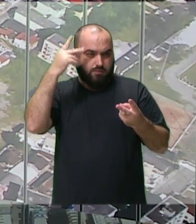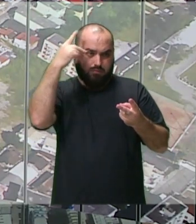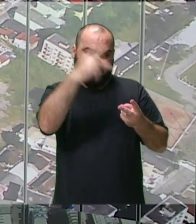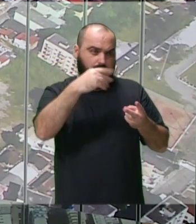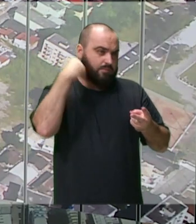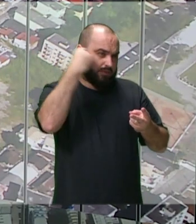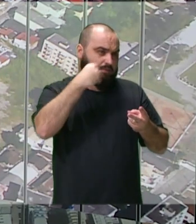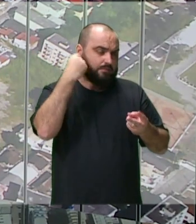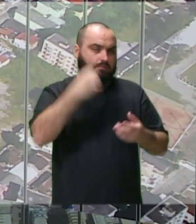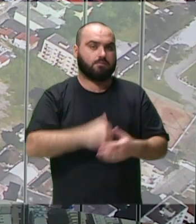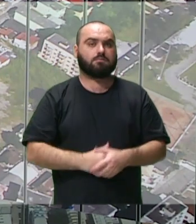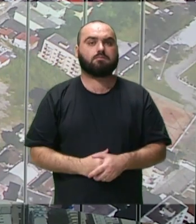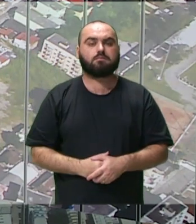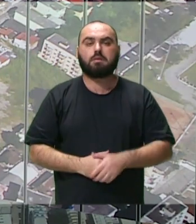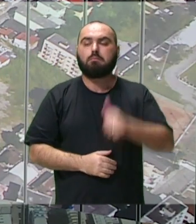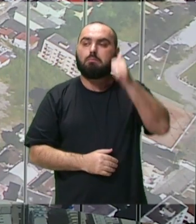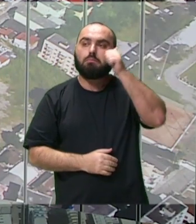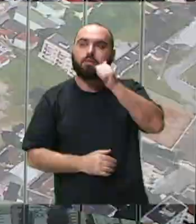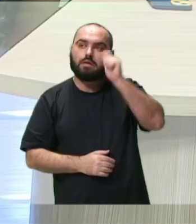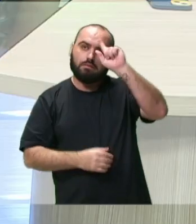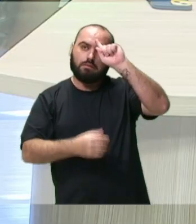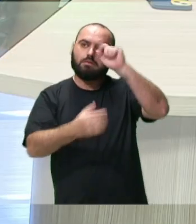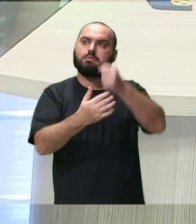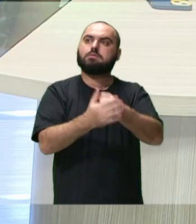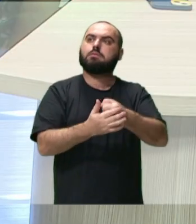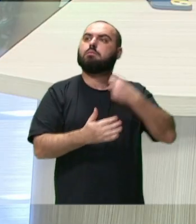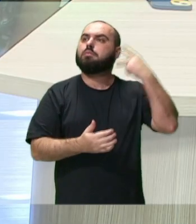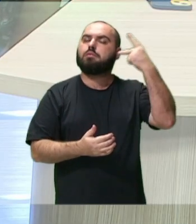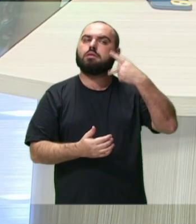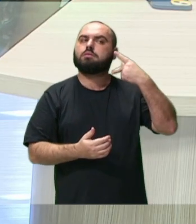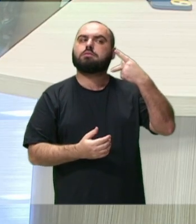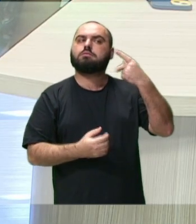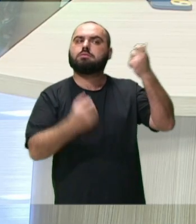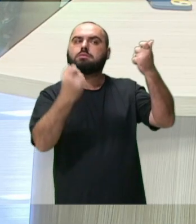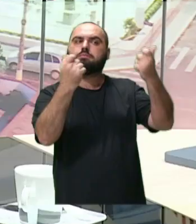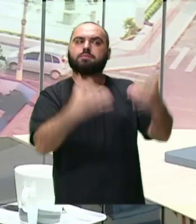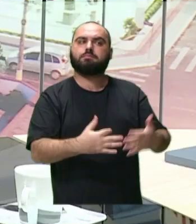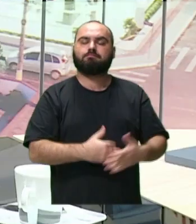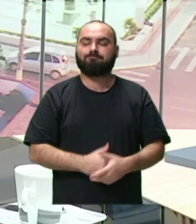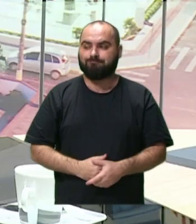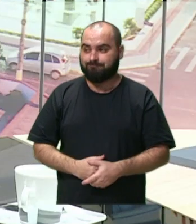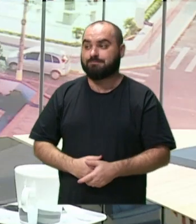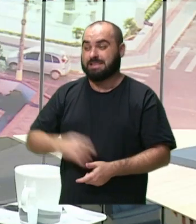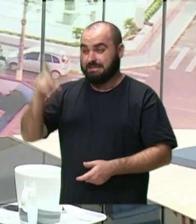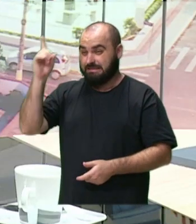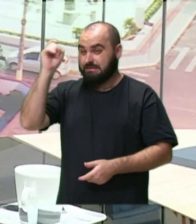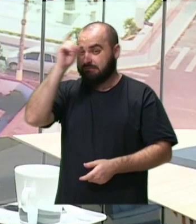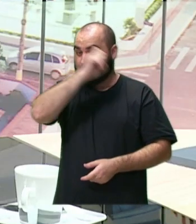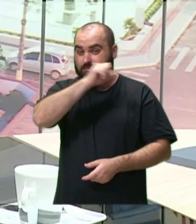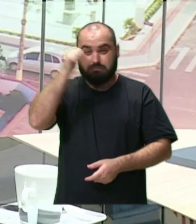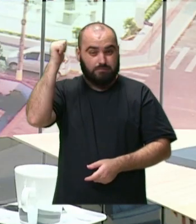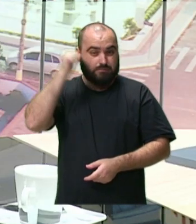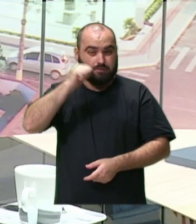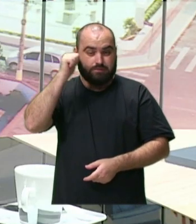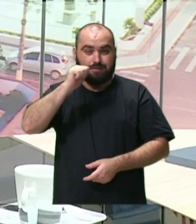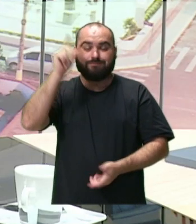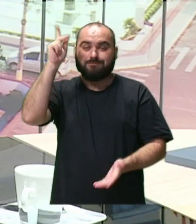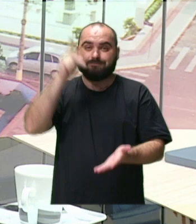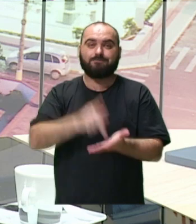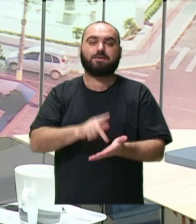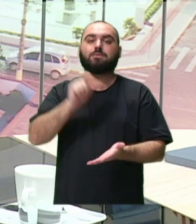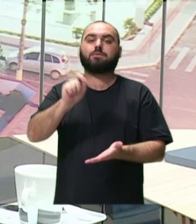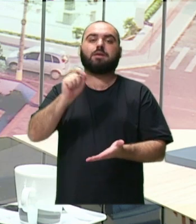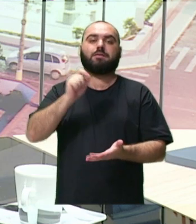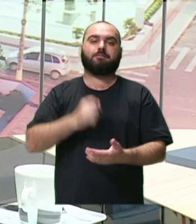senhora, quando ela decide seguir uma carreira na política? A maior dificuldade das mulheres que é sentida é